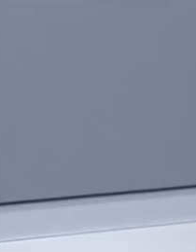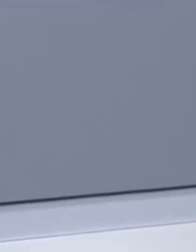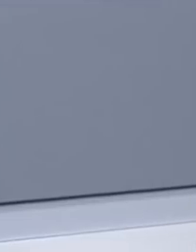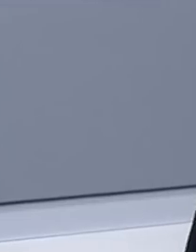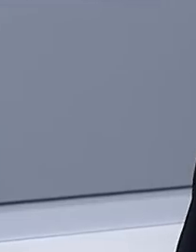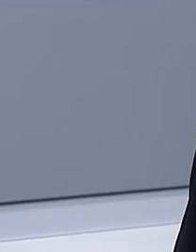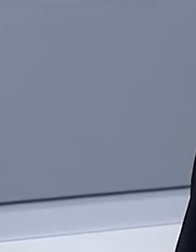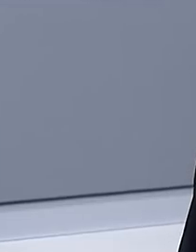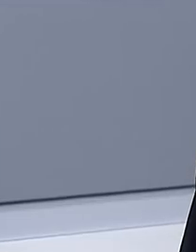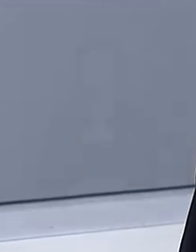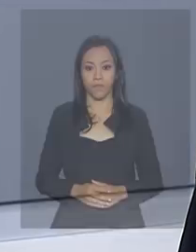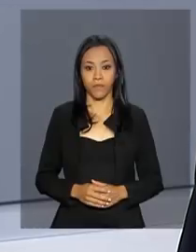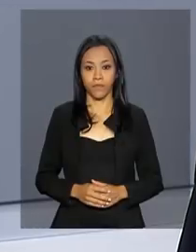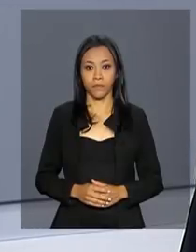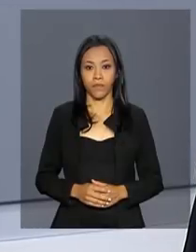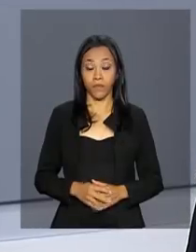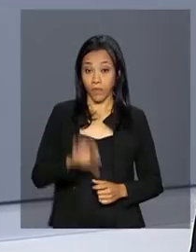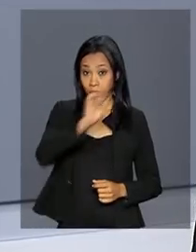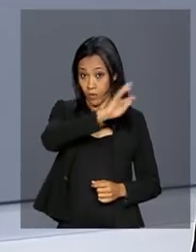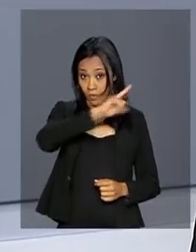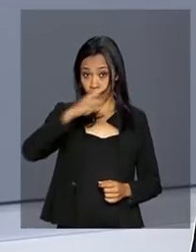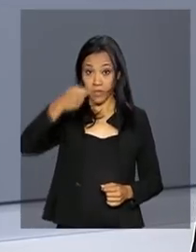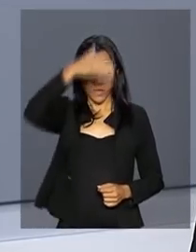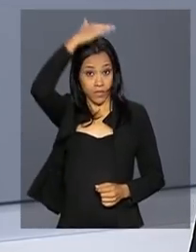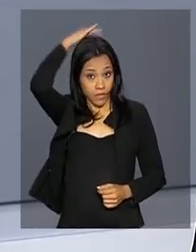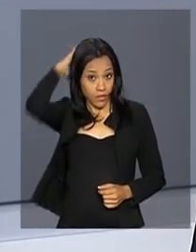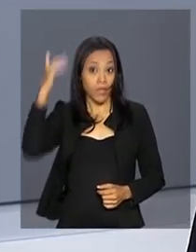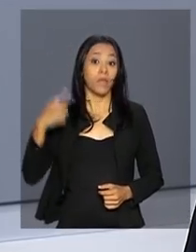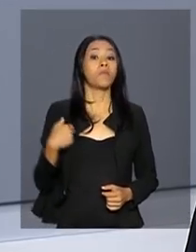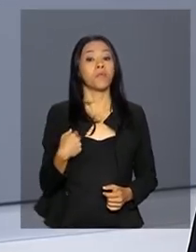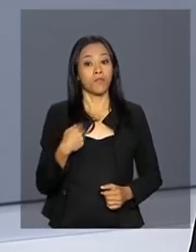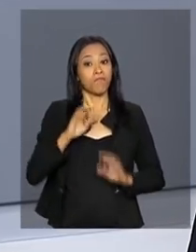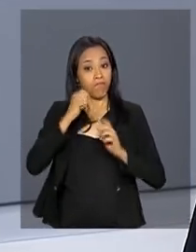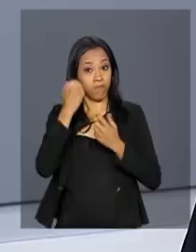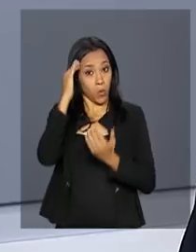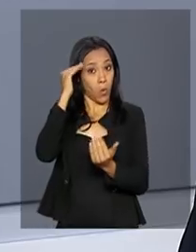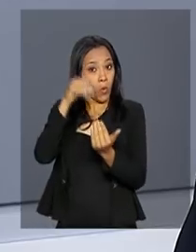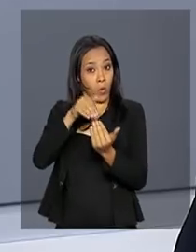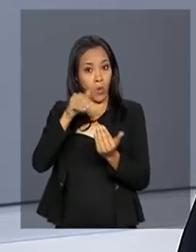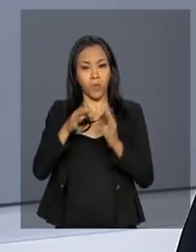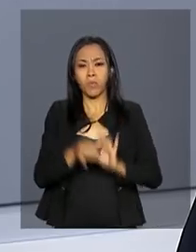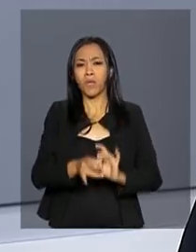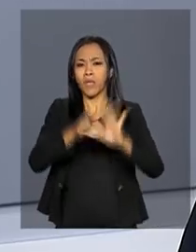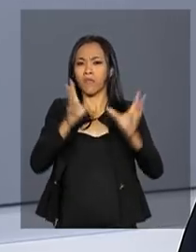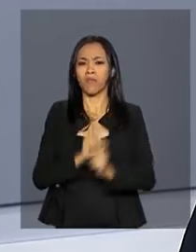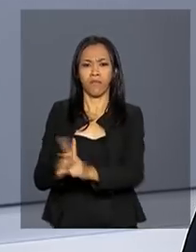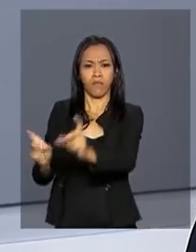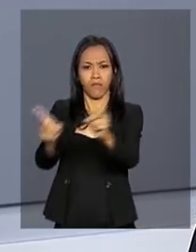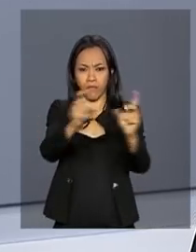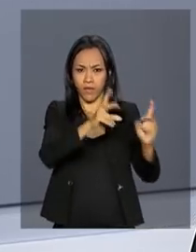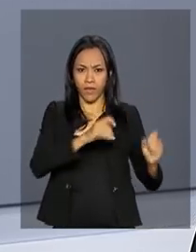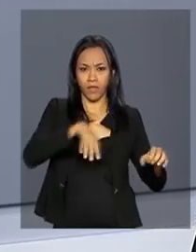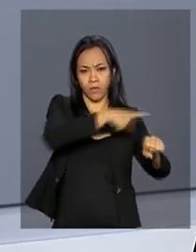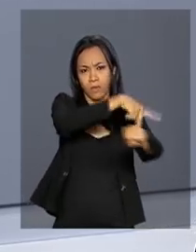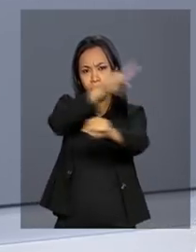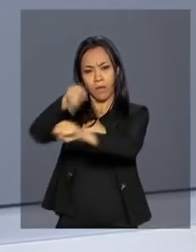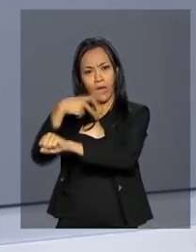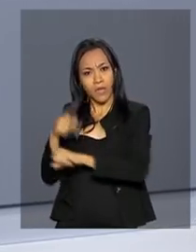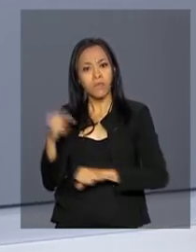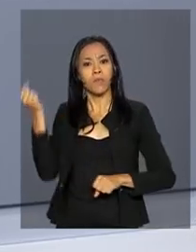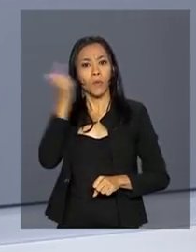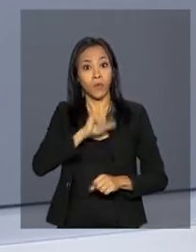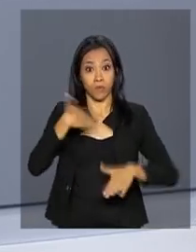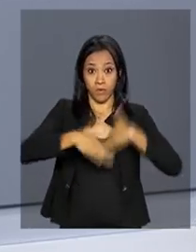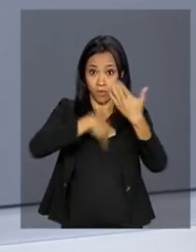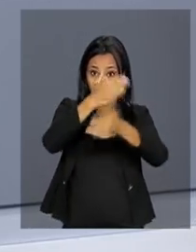o presidente michel temer defendeu o livre comércio ea maior integração entre os países para proporcionar desenvolvimento e bem estar